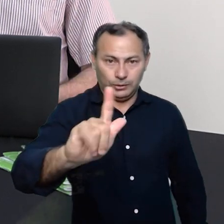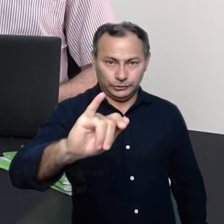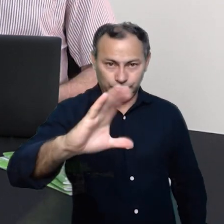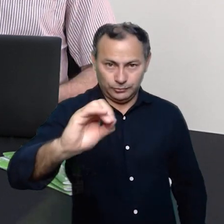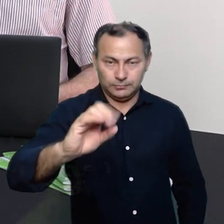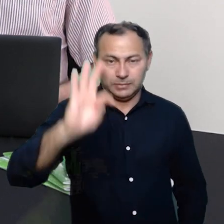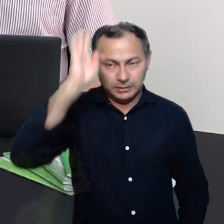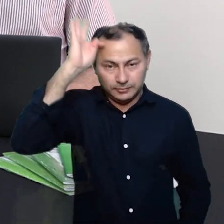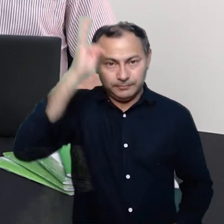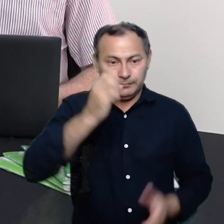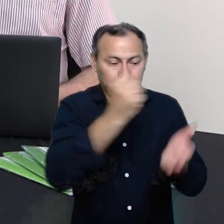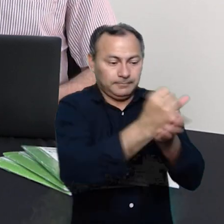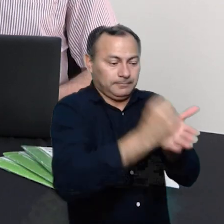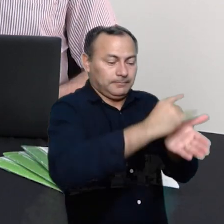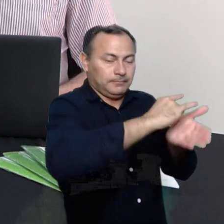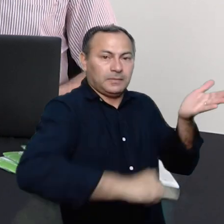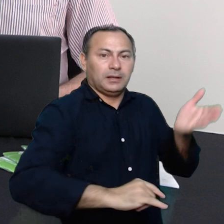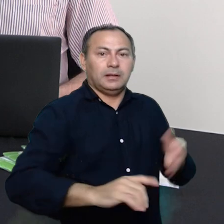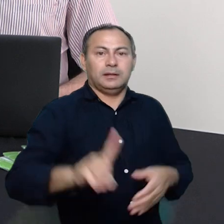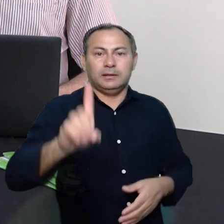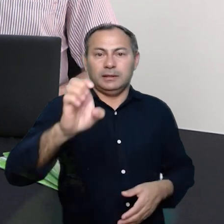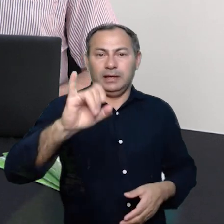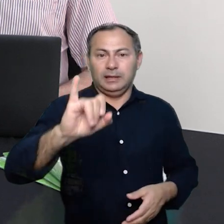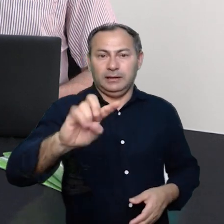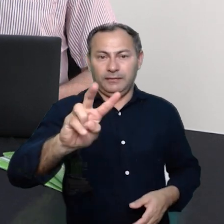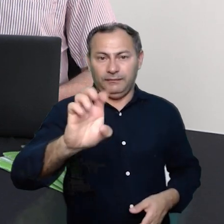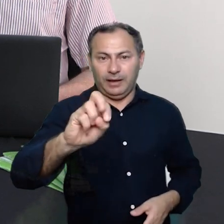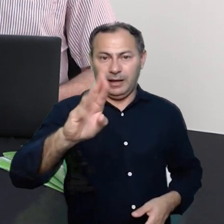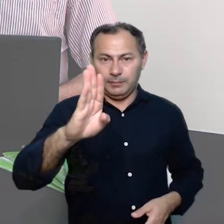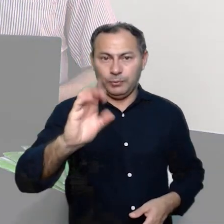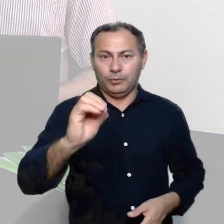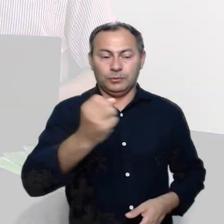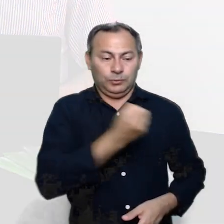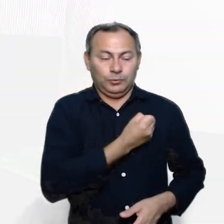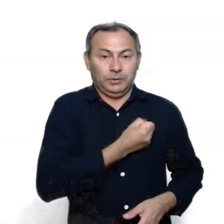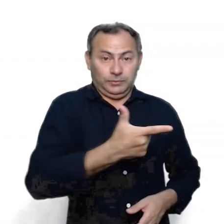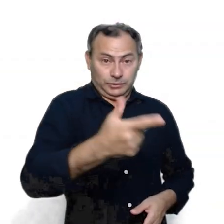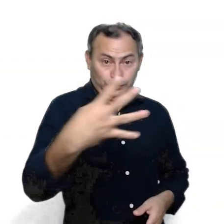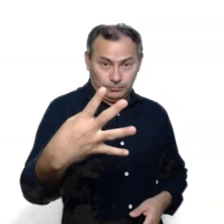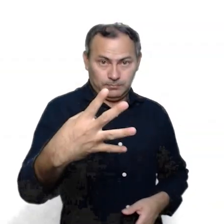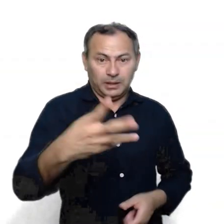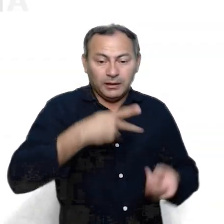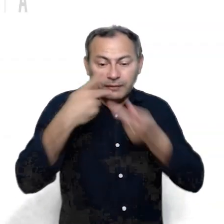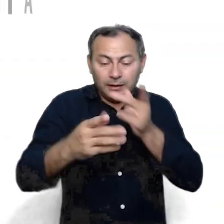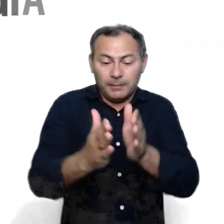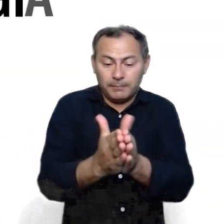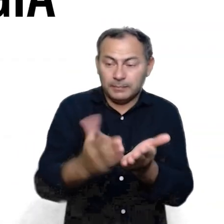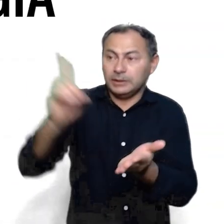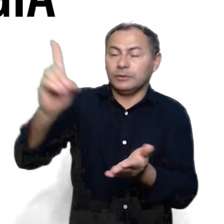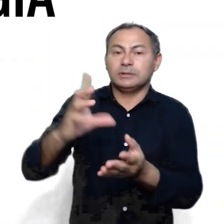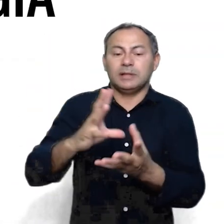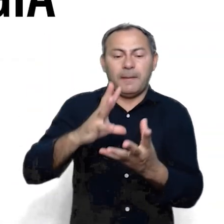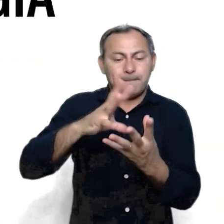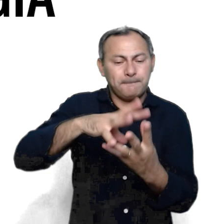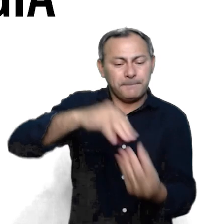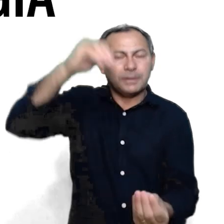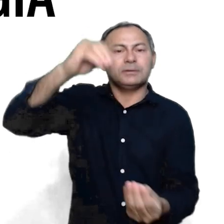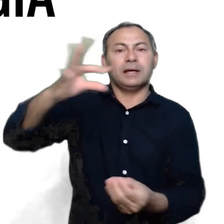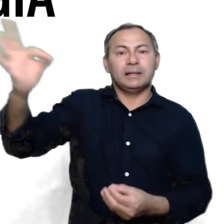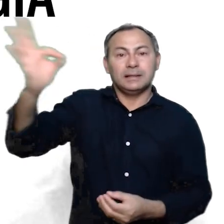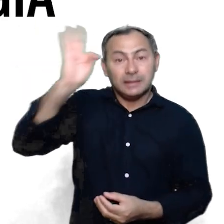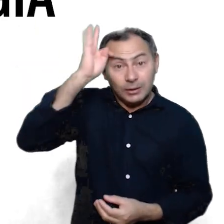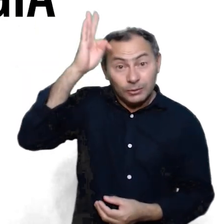e a Dei Verbum, né, no número 24, fala que a palavra de Deus é a alma da teologia. Portanto,